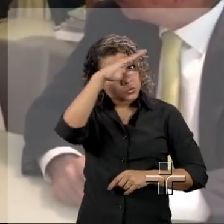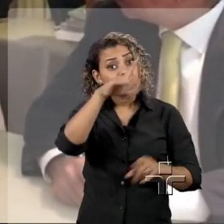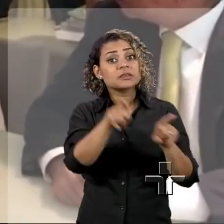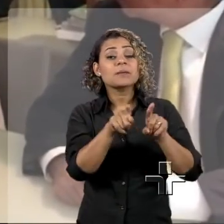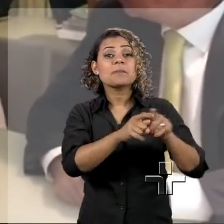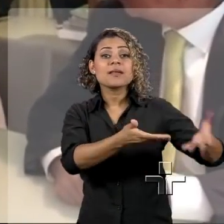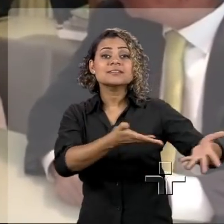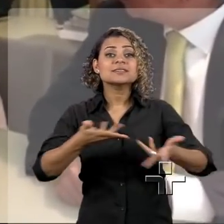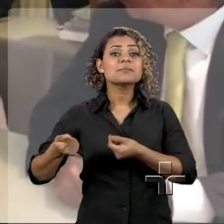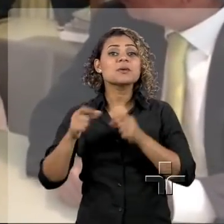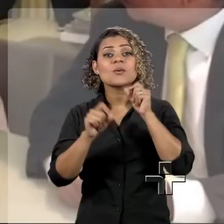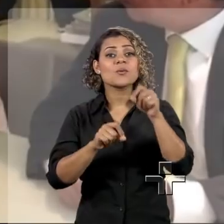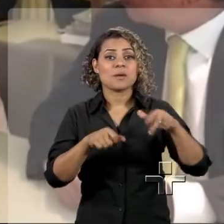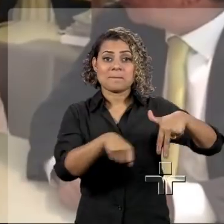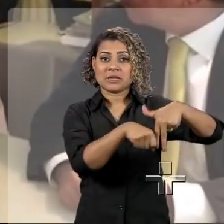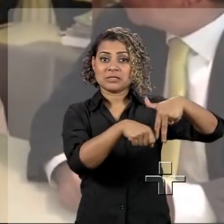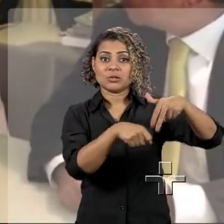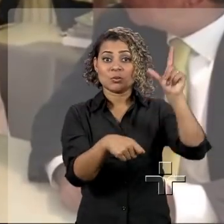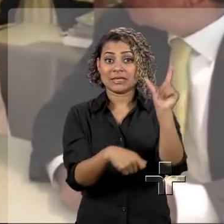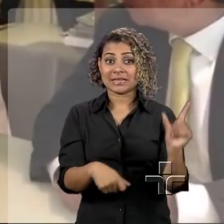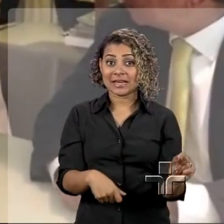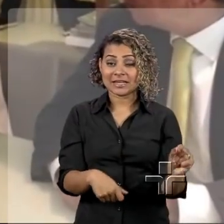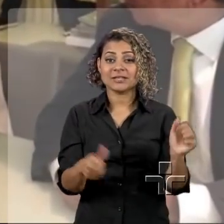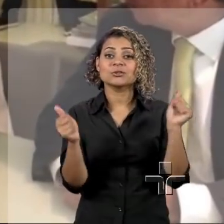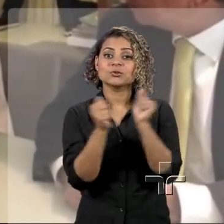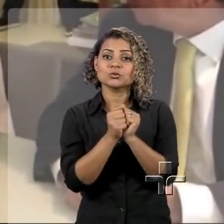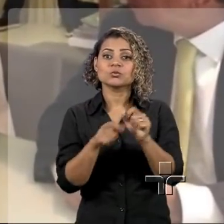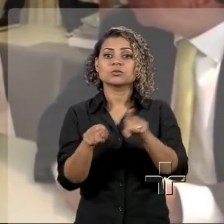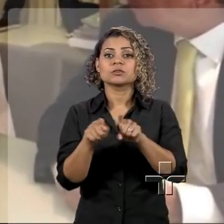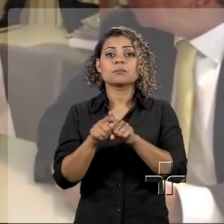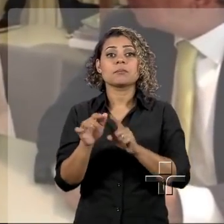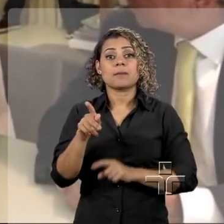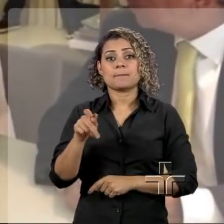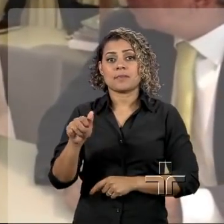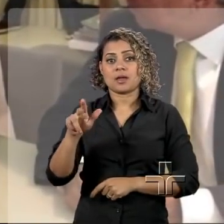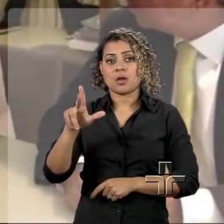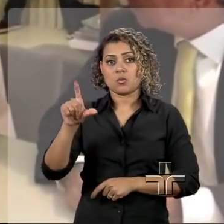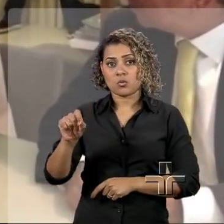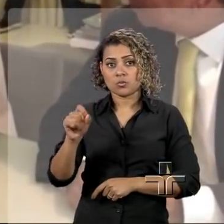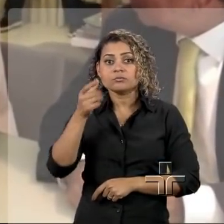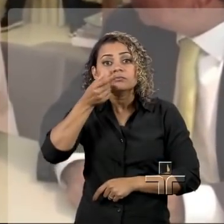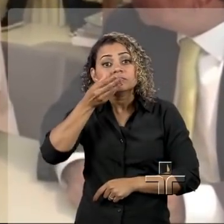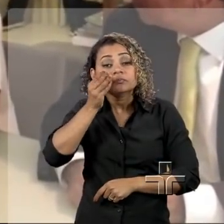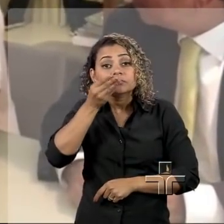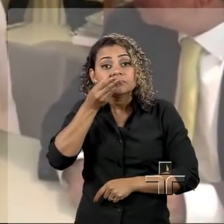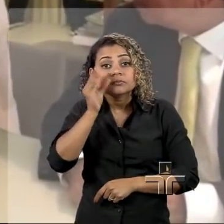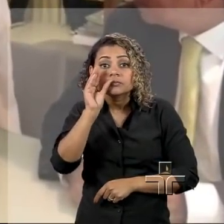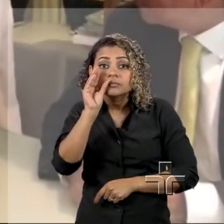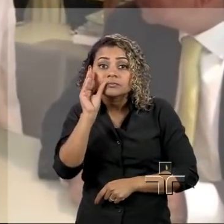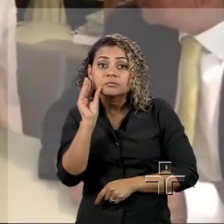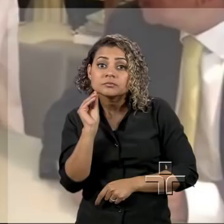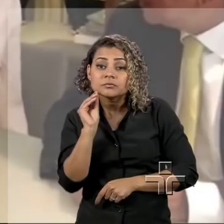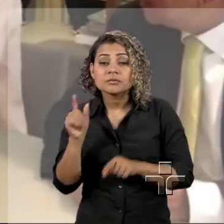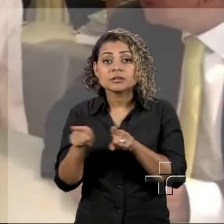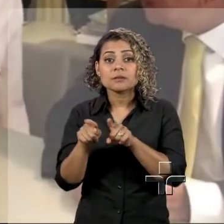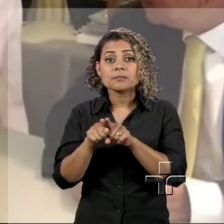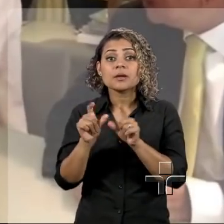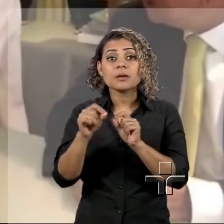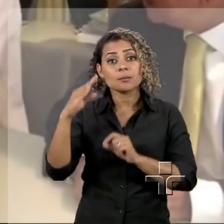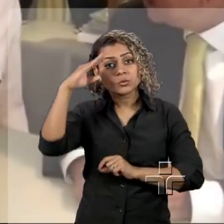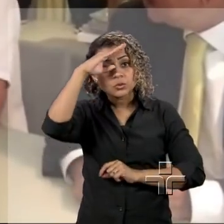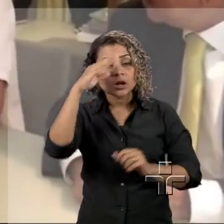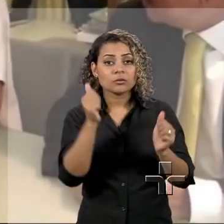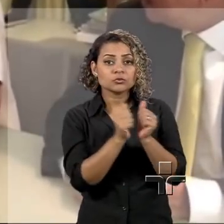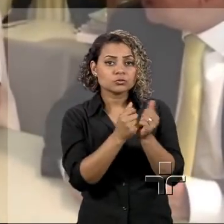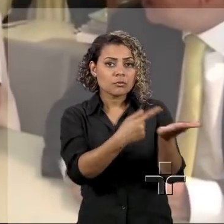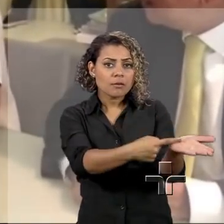o embaixador italiano, ao lado do futuro ministro da Economia, Paulo Guedes. Bolsonaro e Antônio Bernardini fecharam questões.